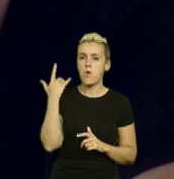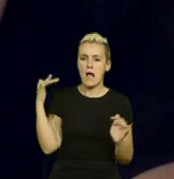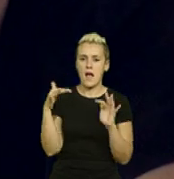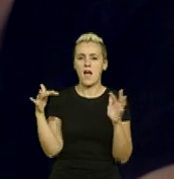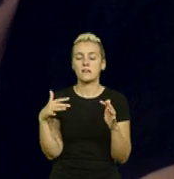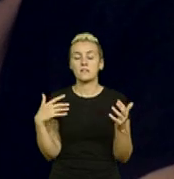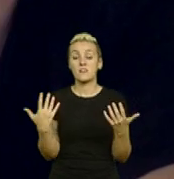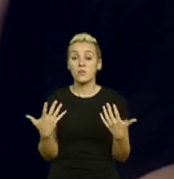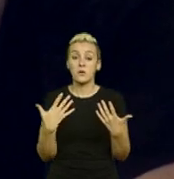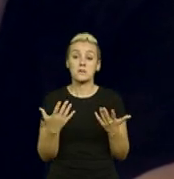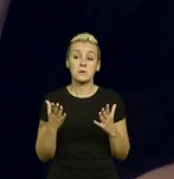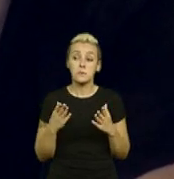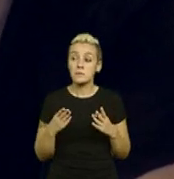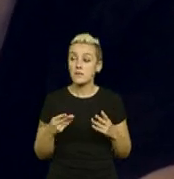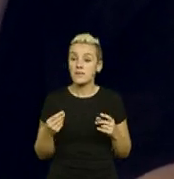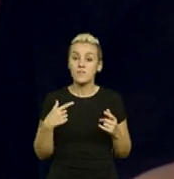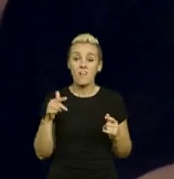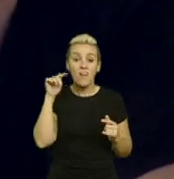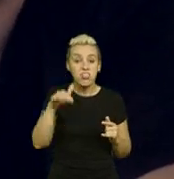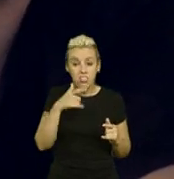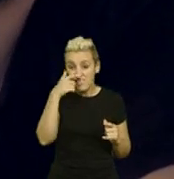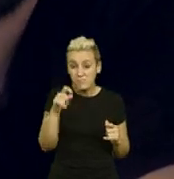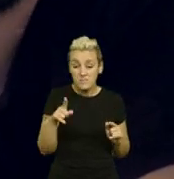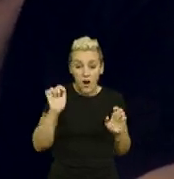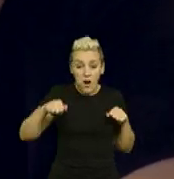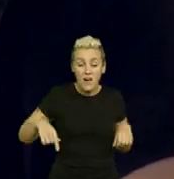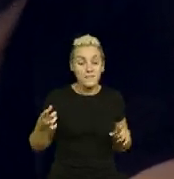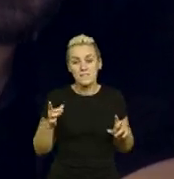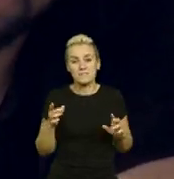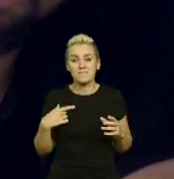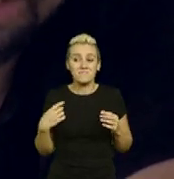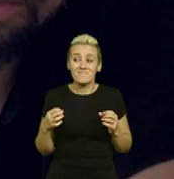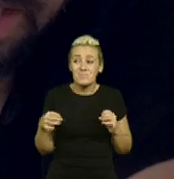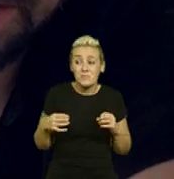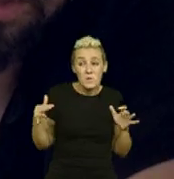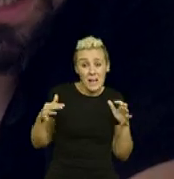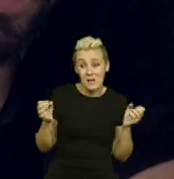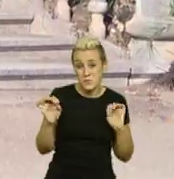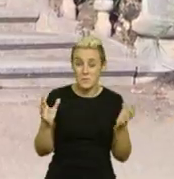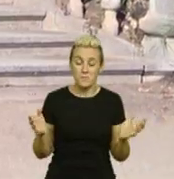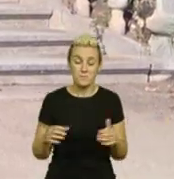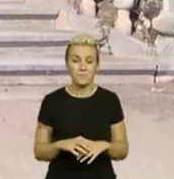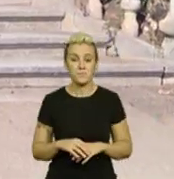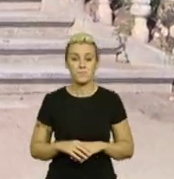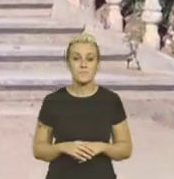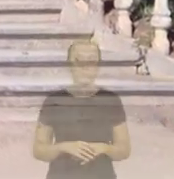auge dessa coisa agora está acime lançamento que dentro levando nada mas precisava já não já não tá